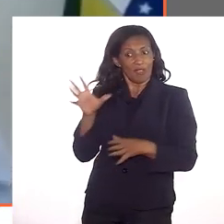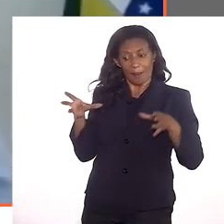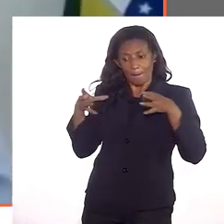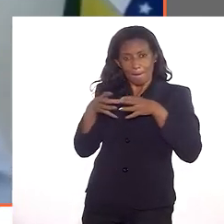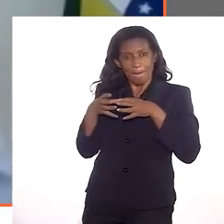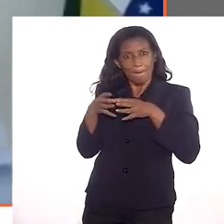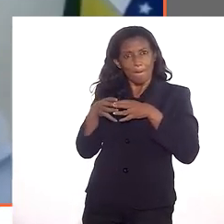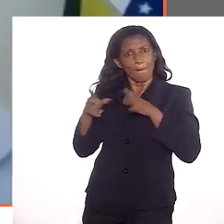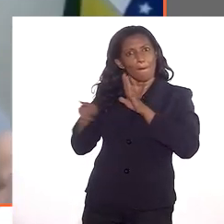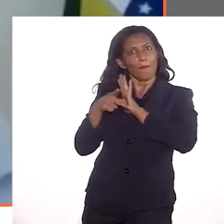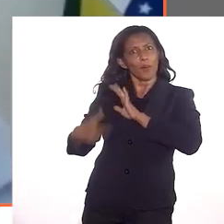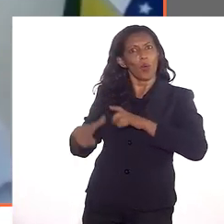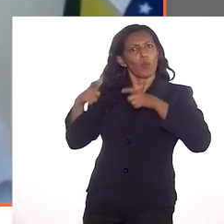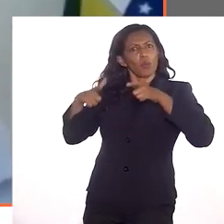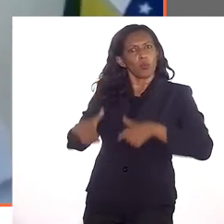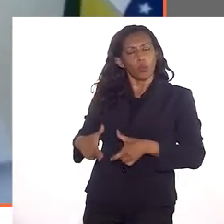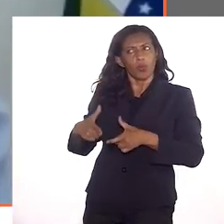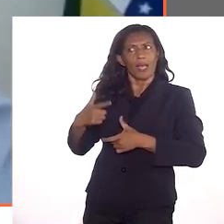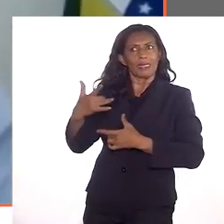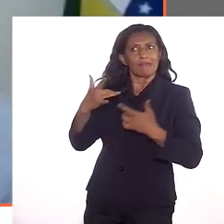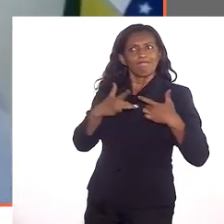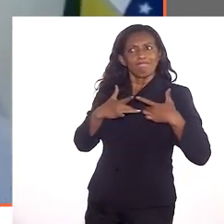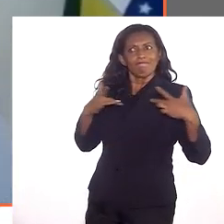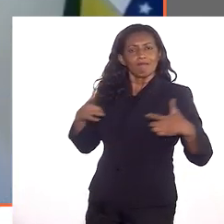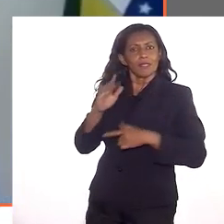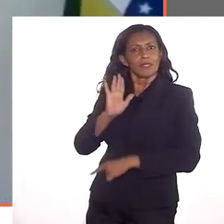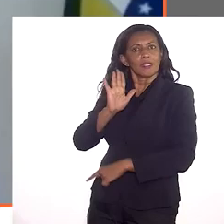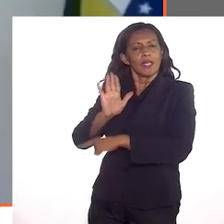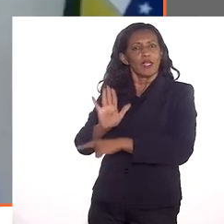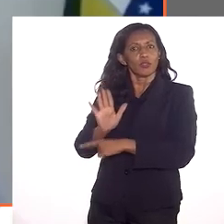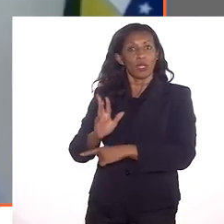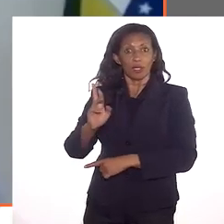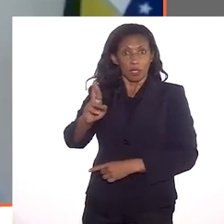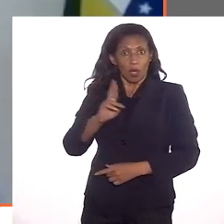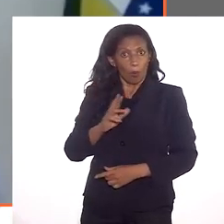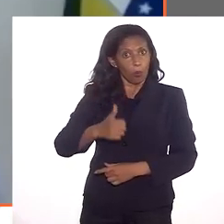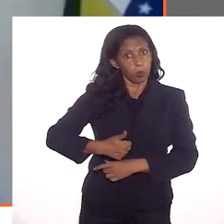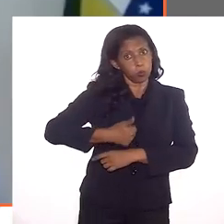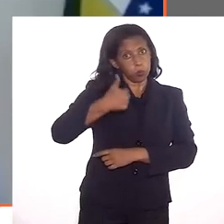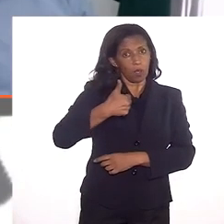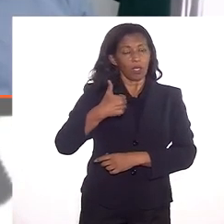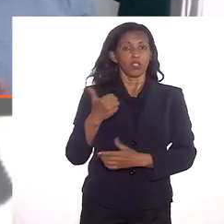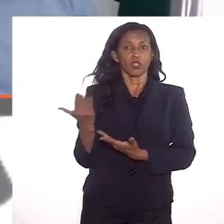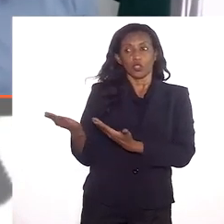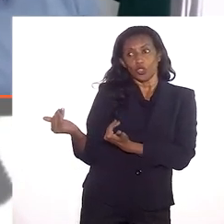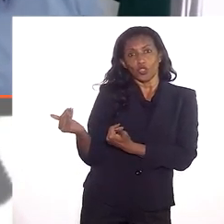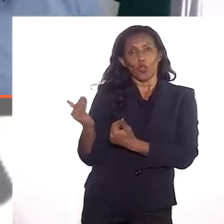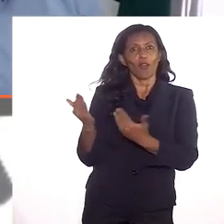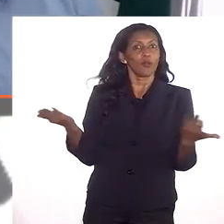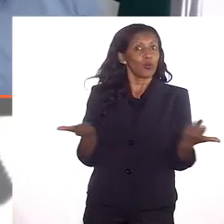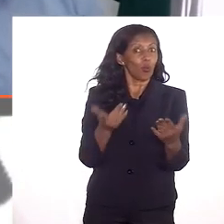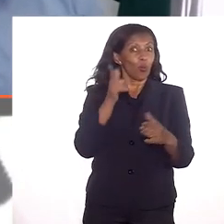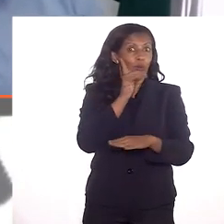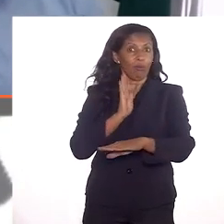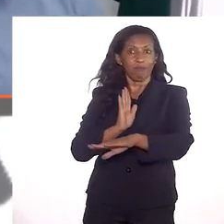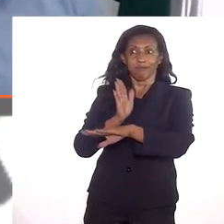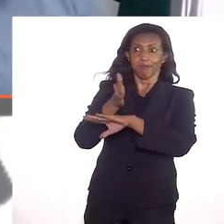dos próprios coletivos locais, dos próprios territórios, que se consolidaram e que têm resultados muito positivos de acesso de jovens e